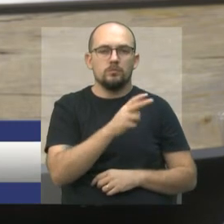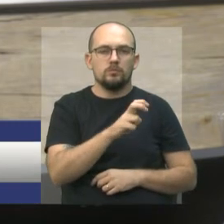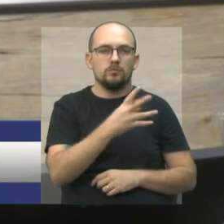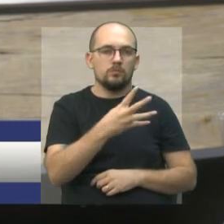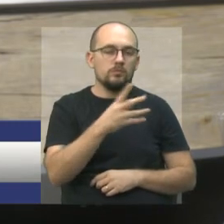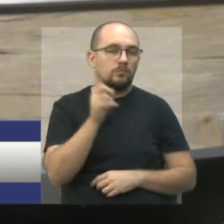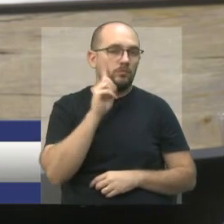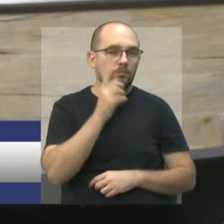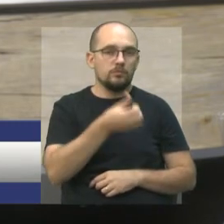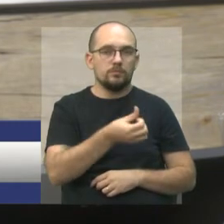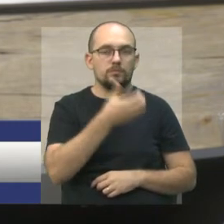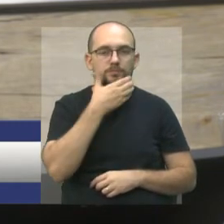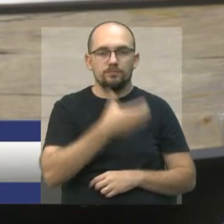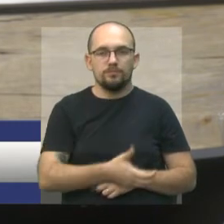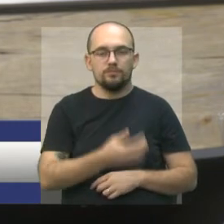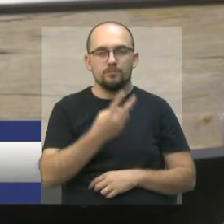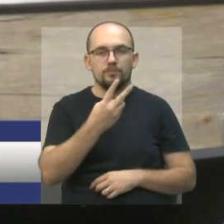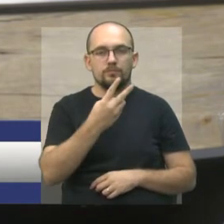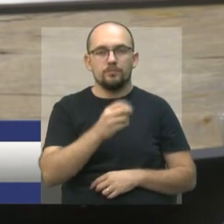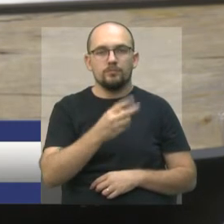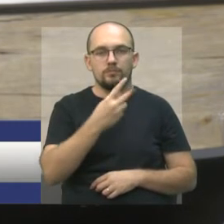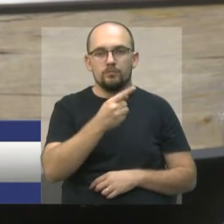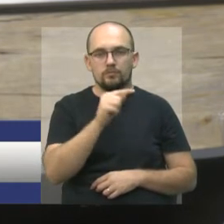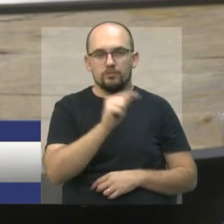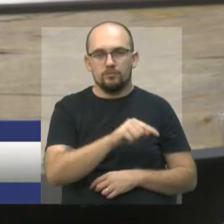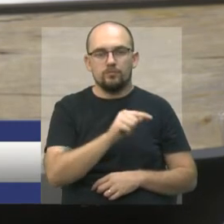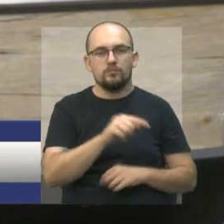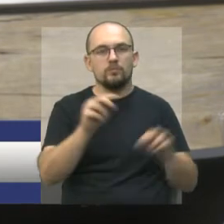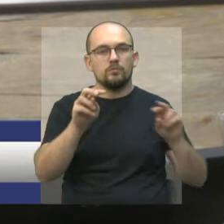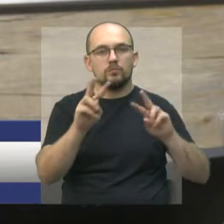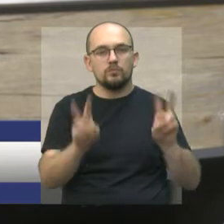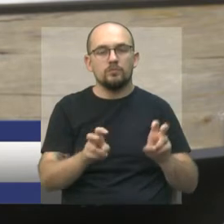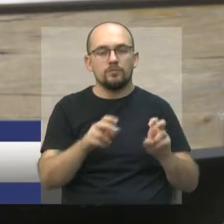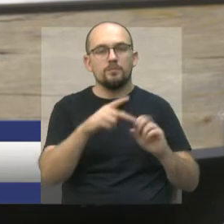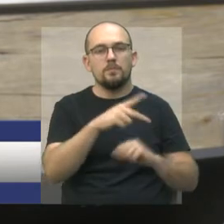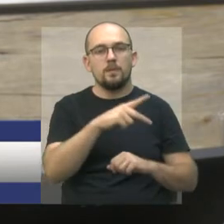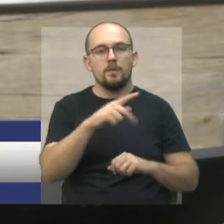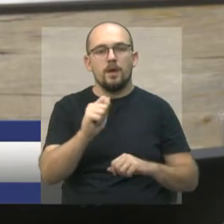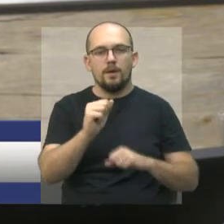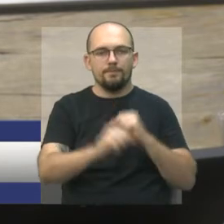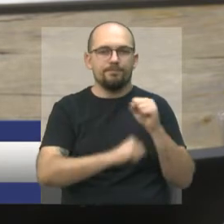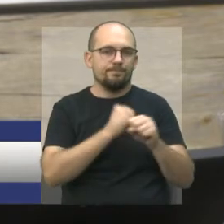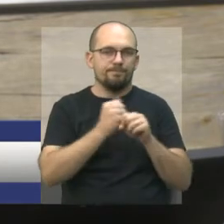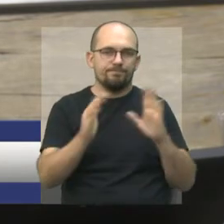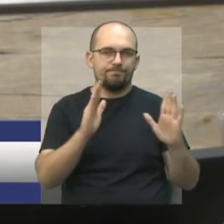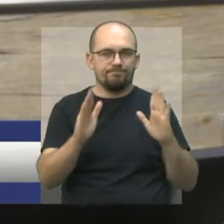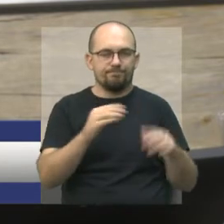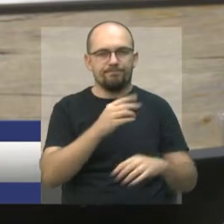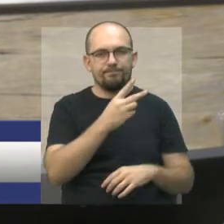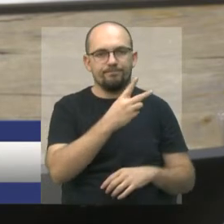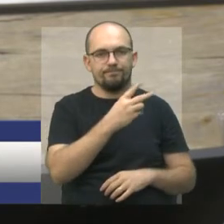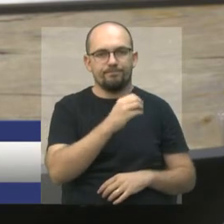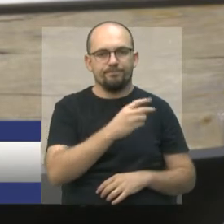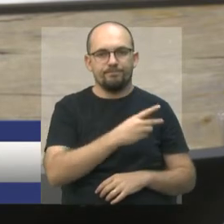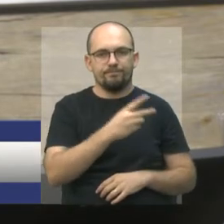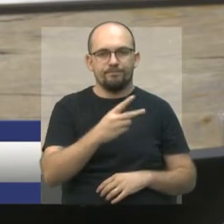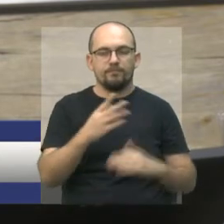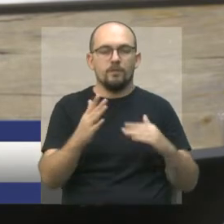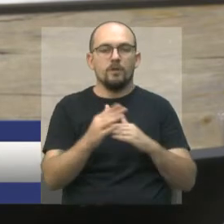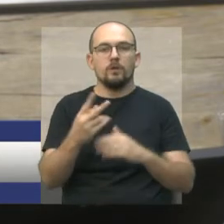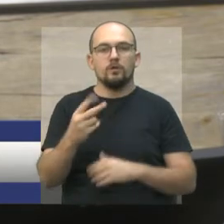5.354, de 6 de dezembro de 2021, que estabelece o Plano Plurianual do município para o período de 2022